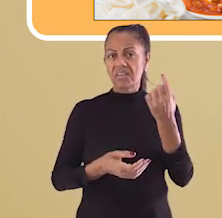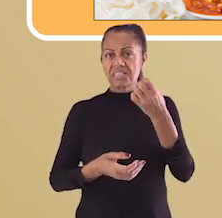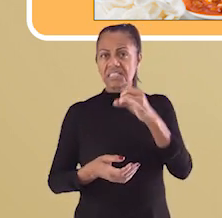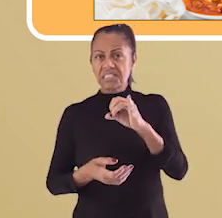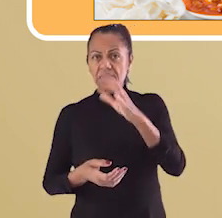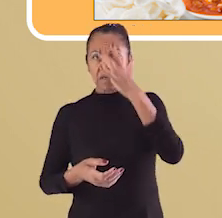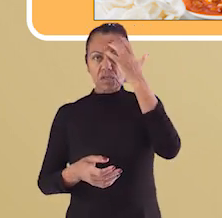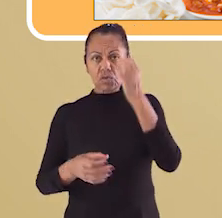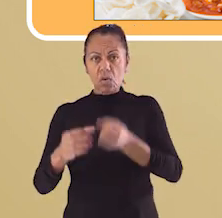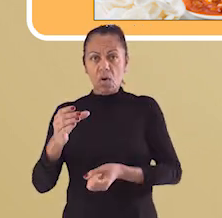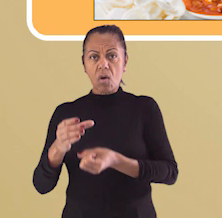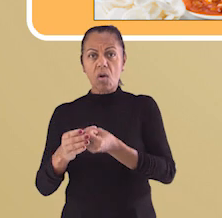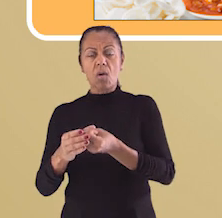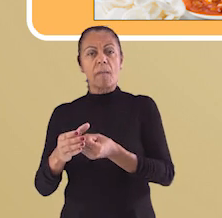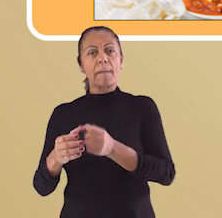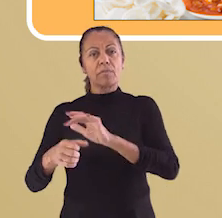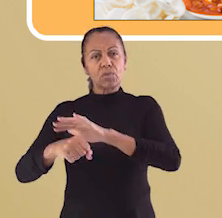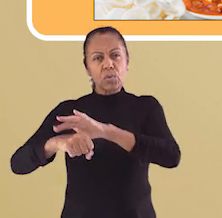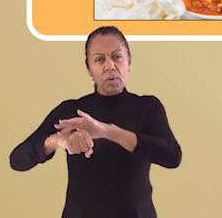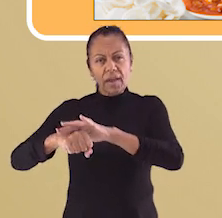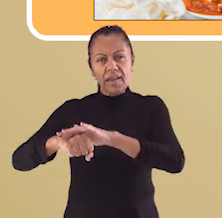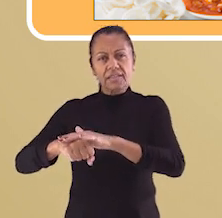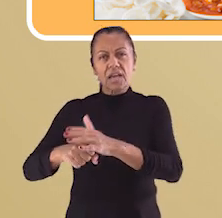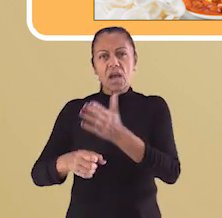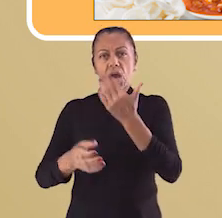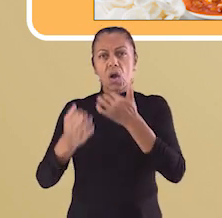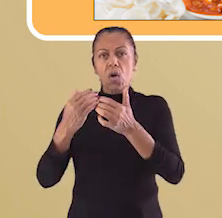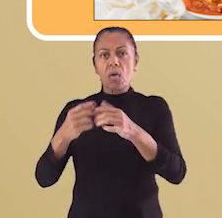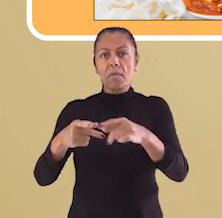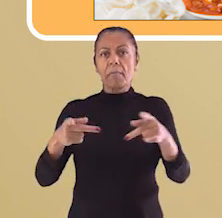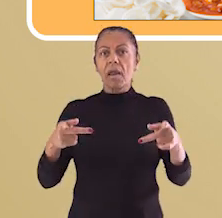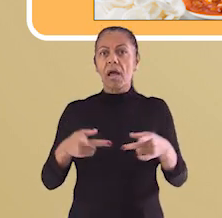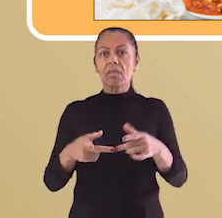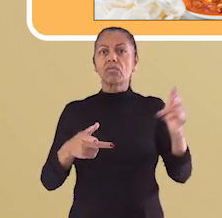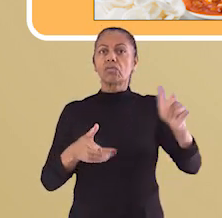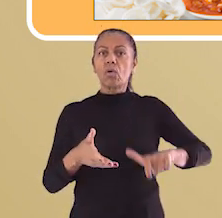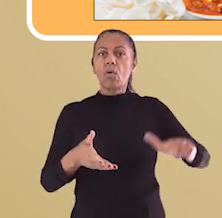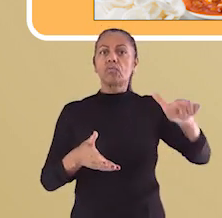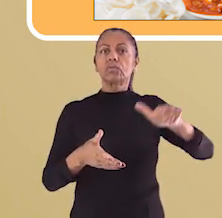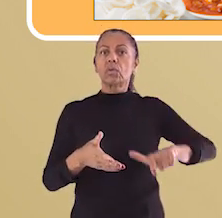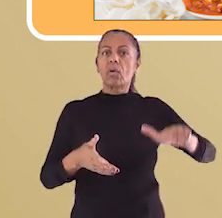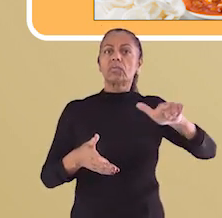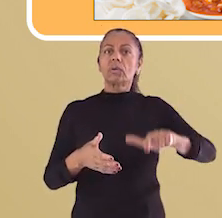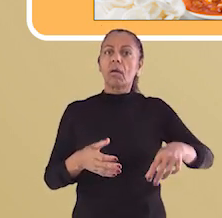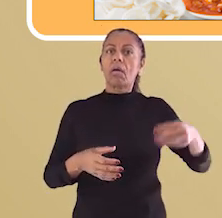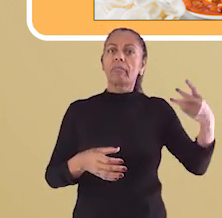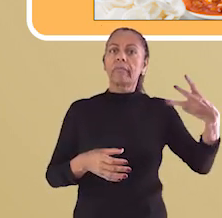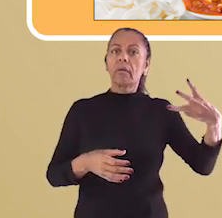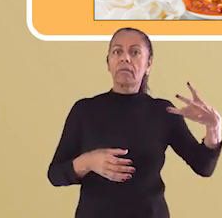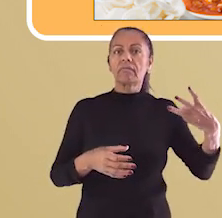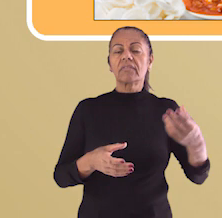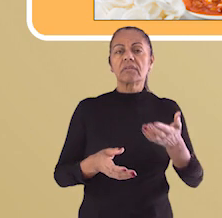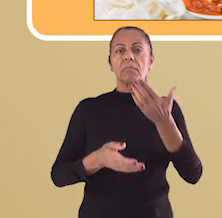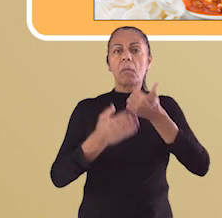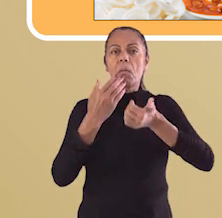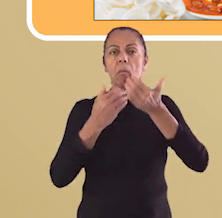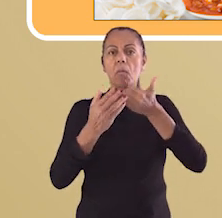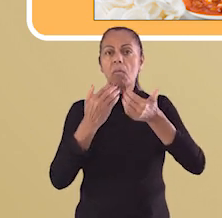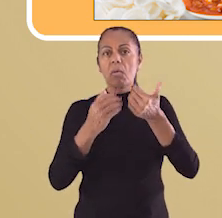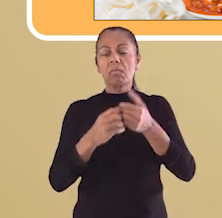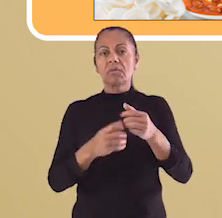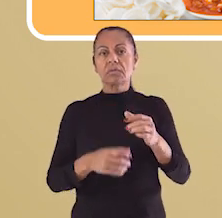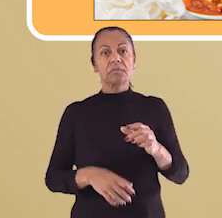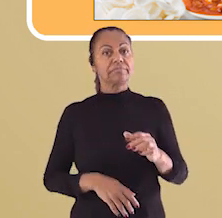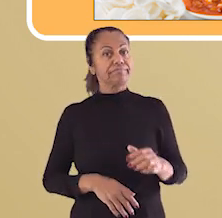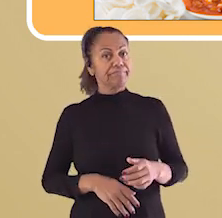alimentar come 2 ou come 3. Só que isso vale para o café da manhã, vale para o almoço, vale para o jantar, vale para qualquer momento em que